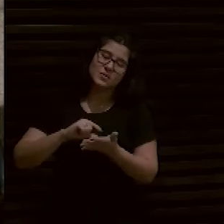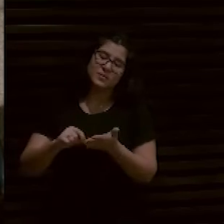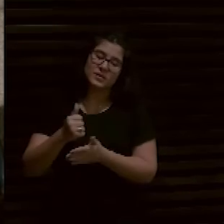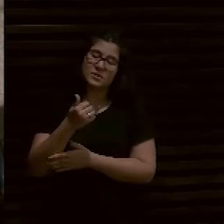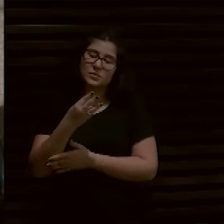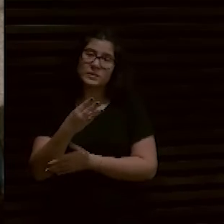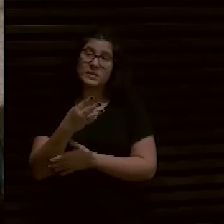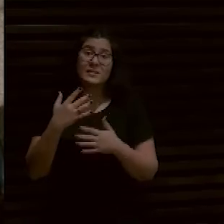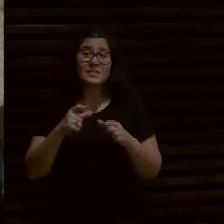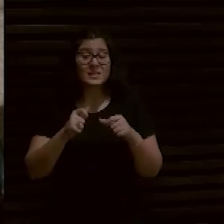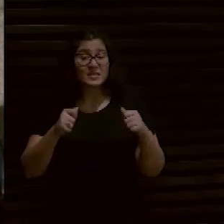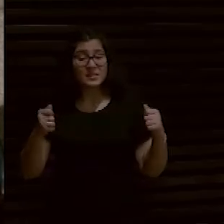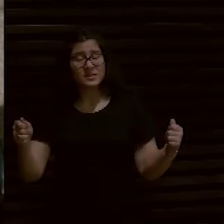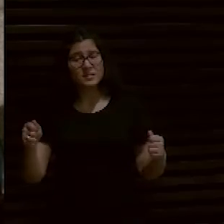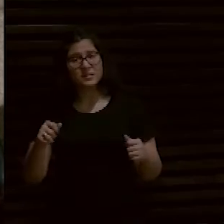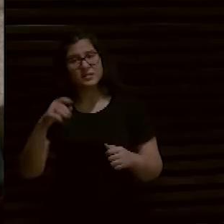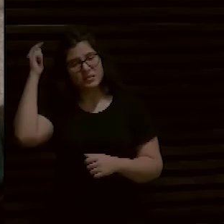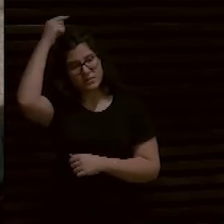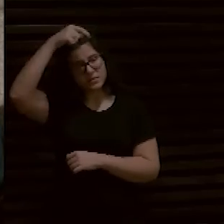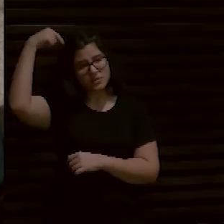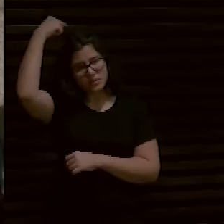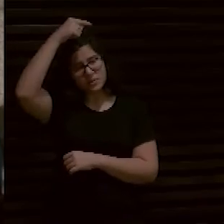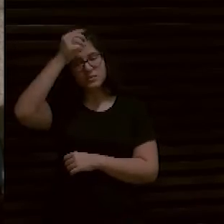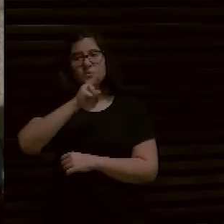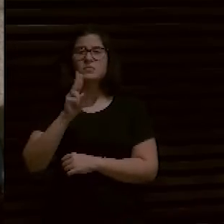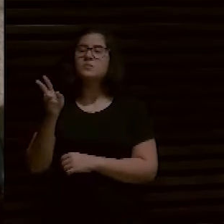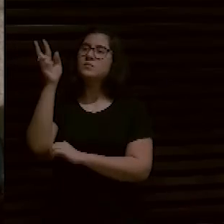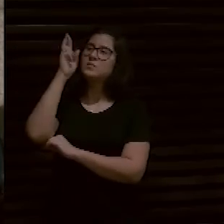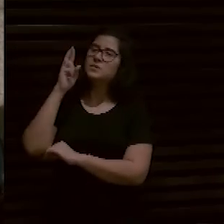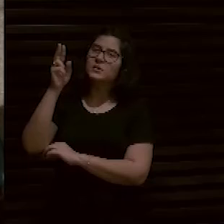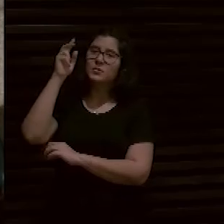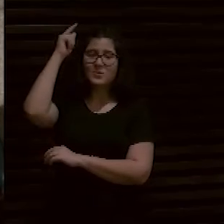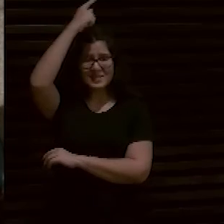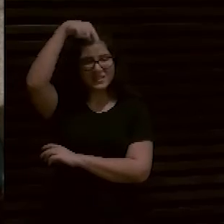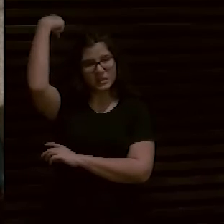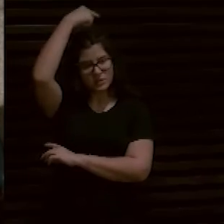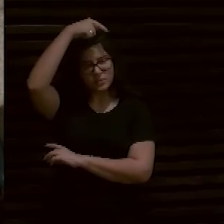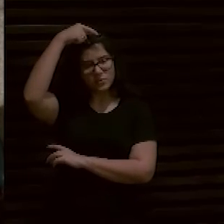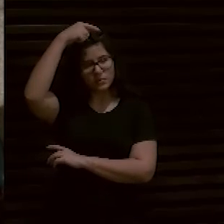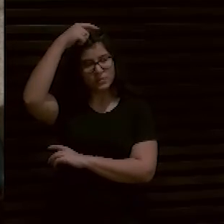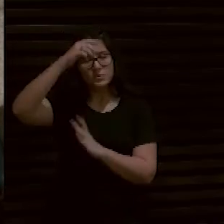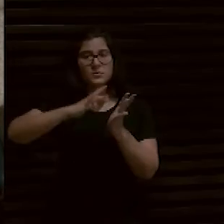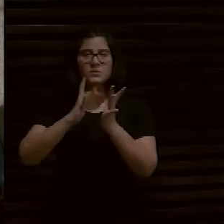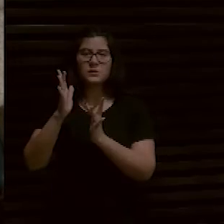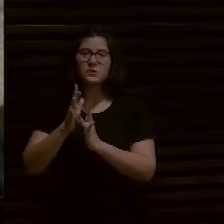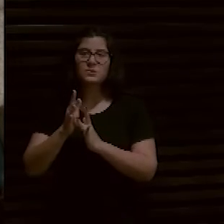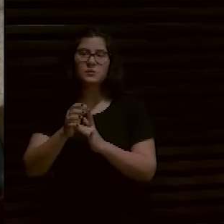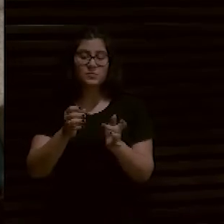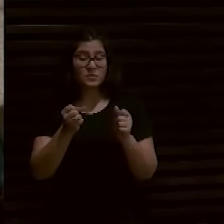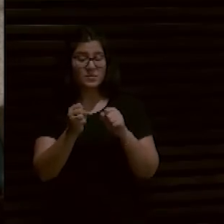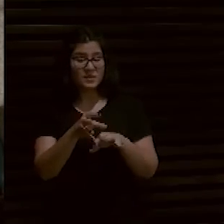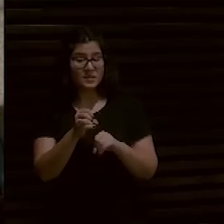Ela é grande, essa santificação ali. E o nome do Senhor é santo. O próprio Jesus nos ensina a